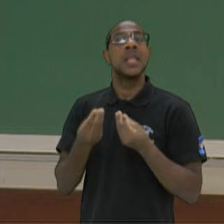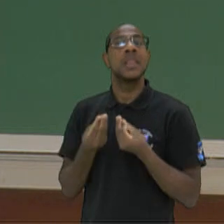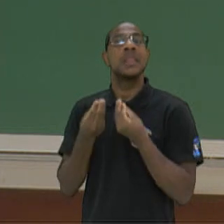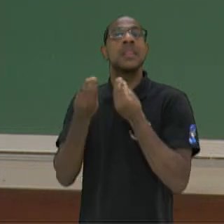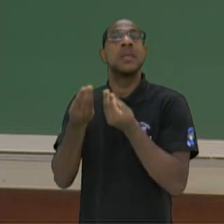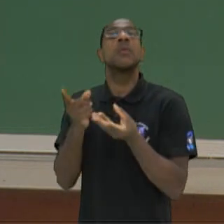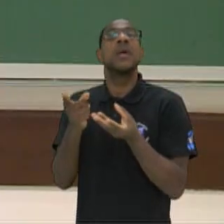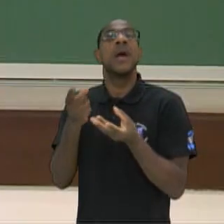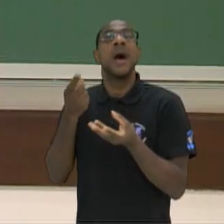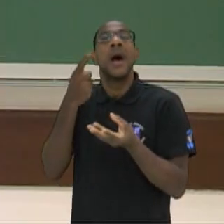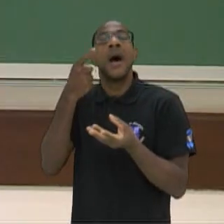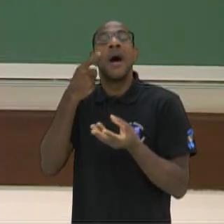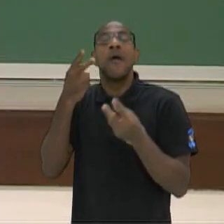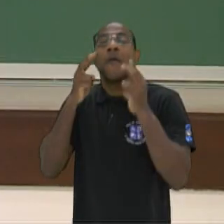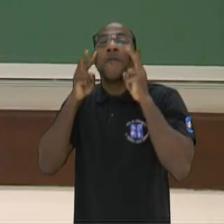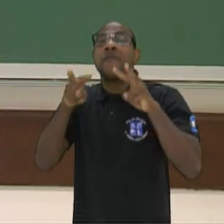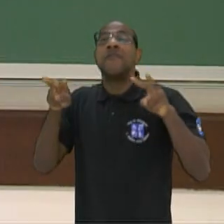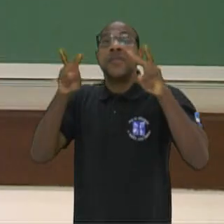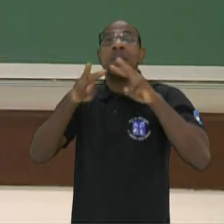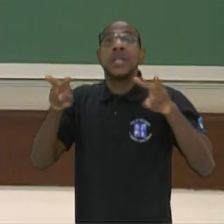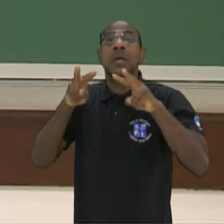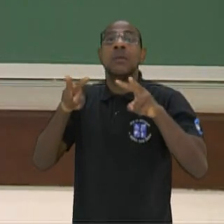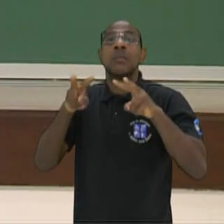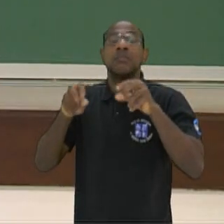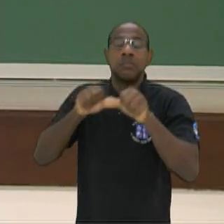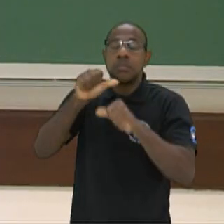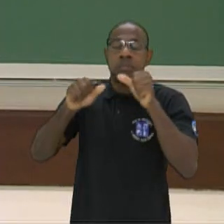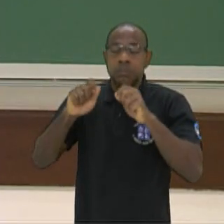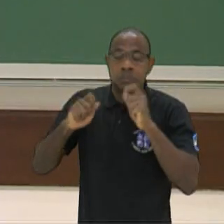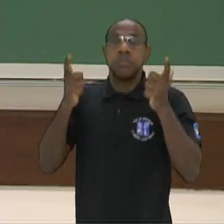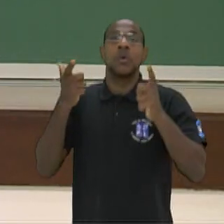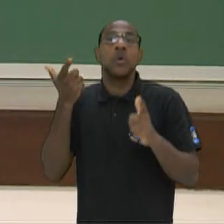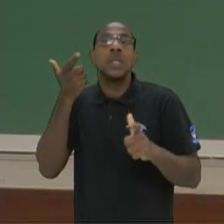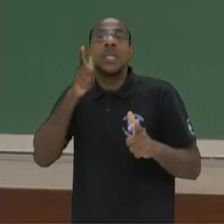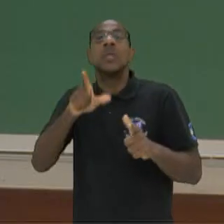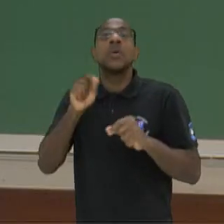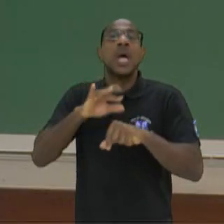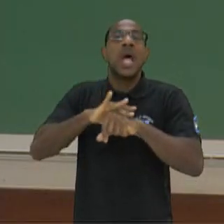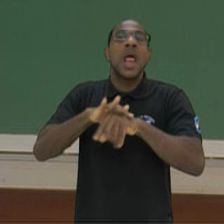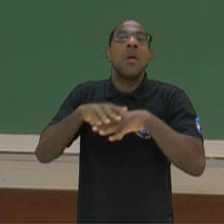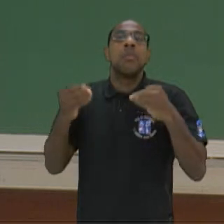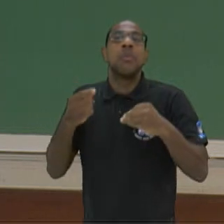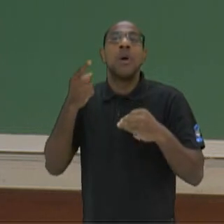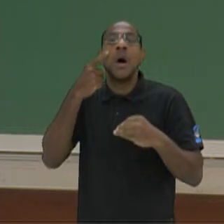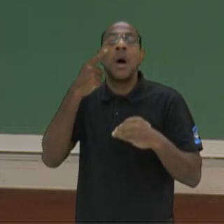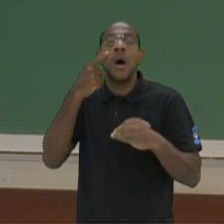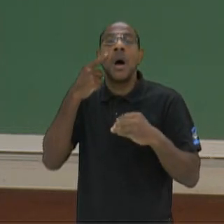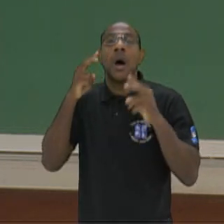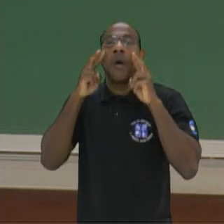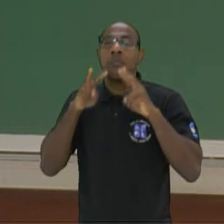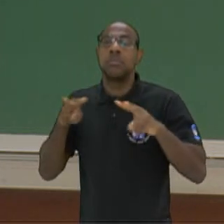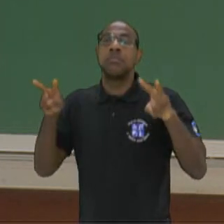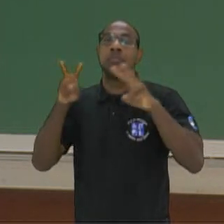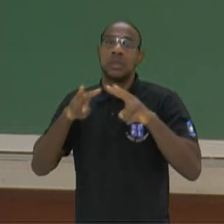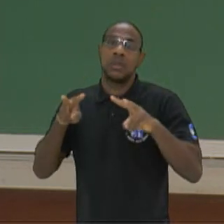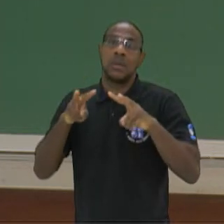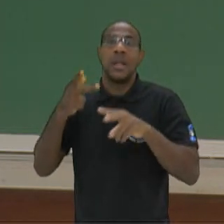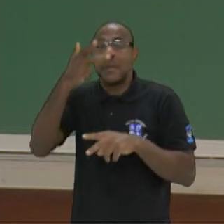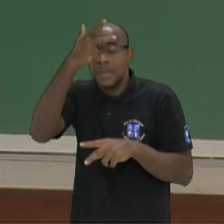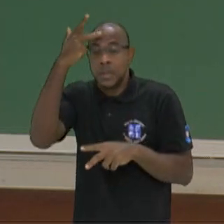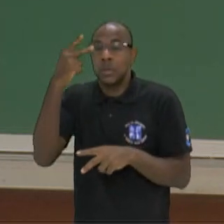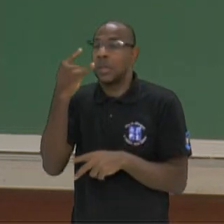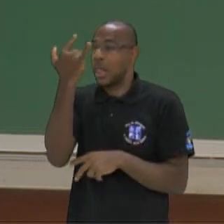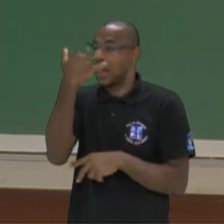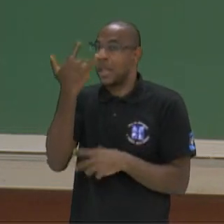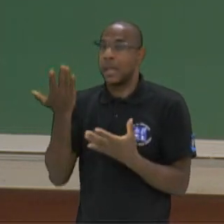que eram cegas por causa dessas doenças, né? Ele também, de certa forma, para pessoas que o